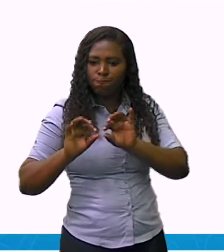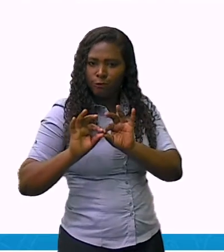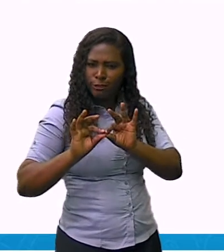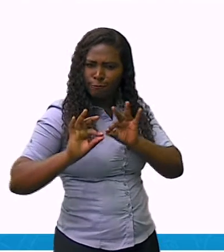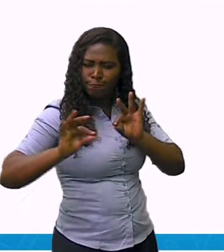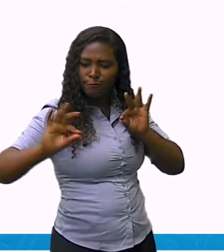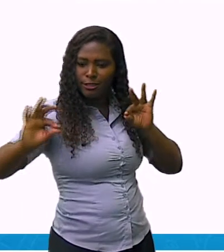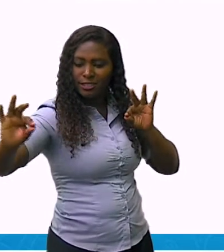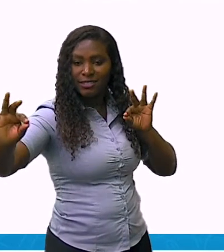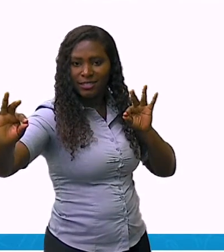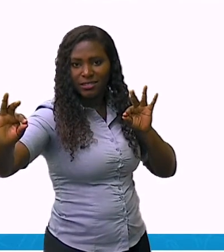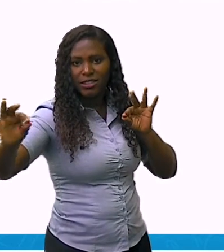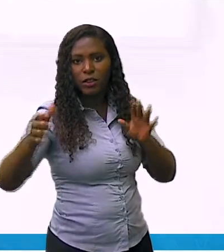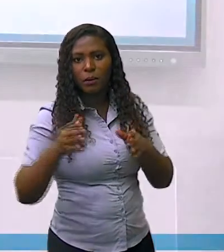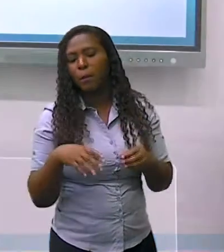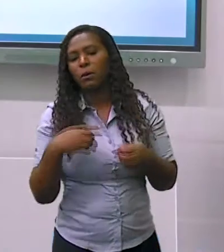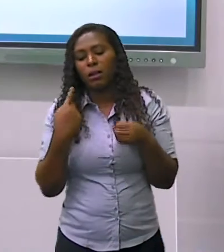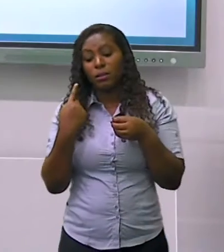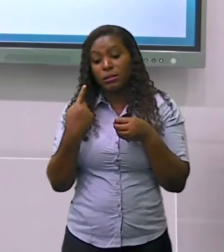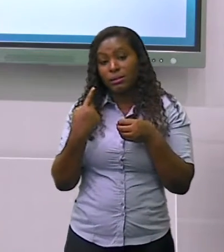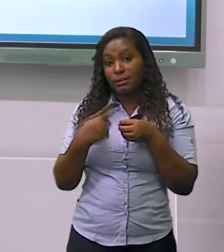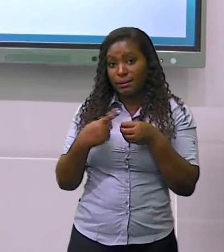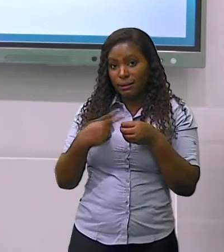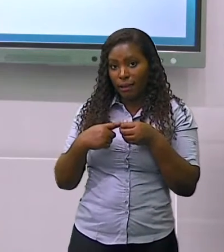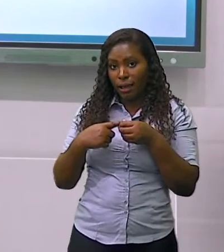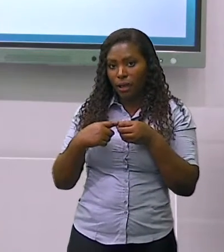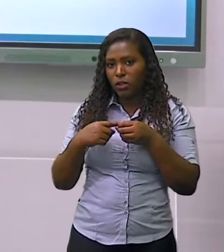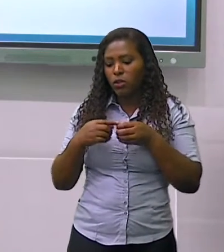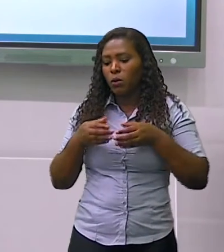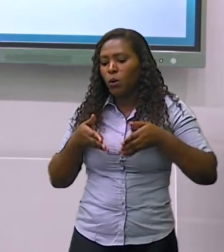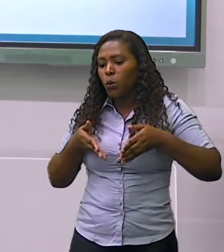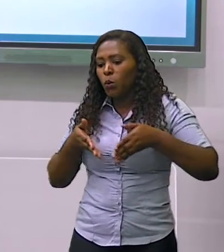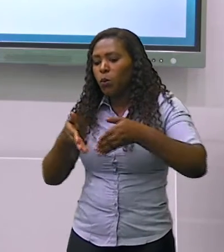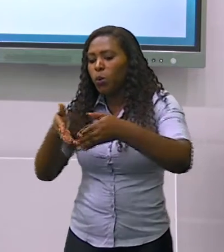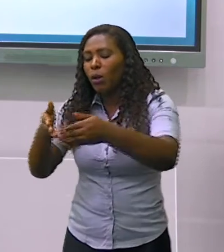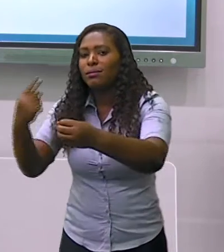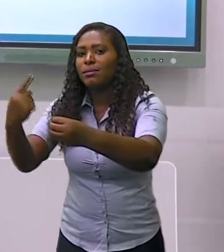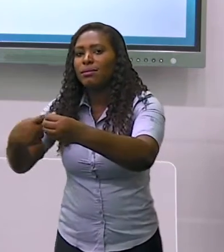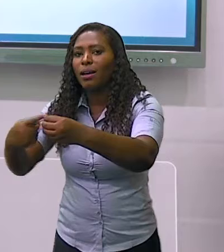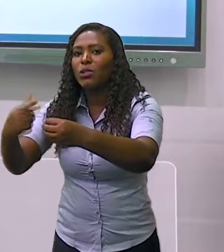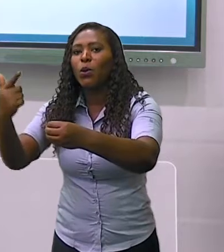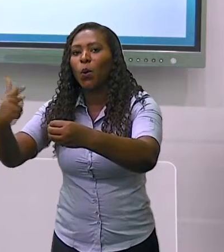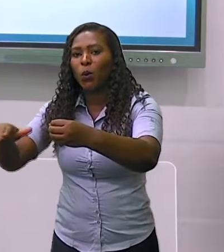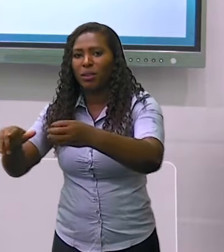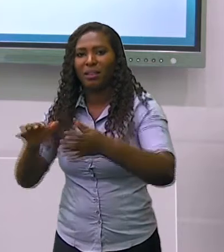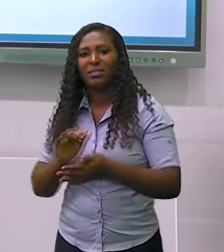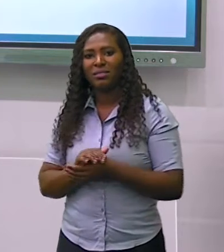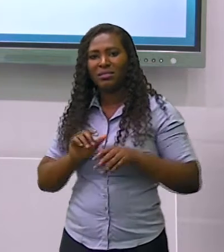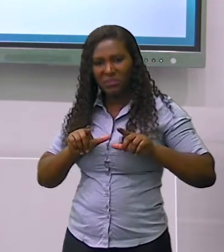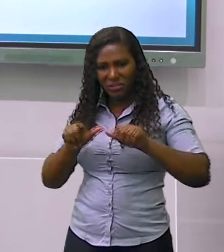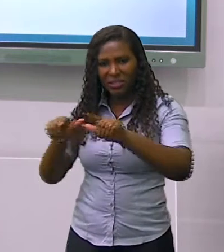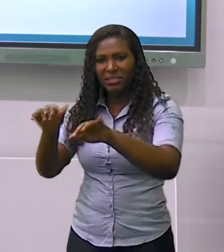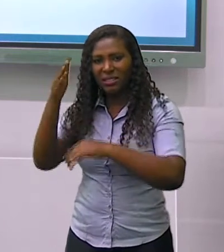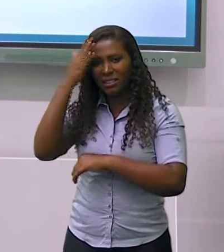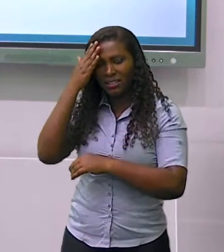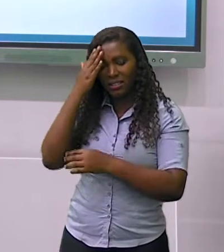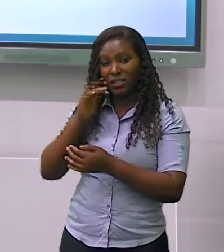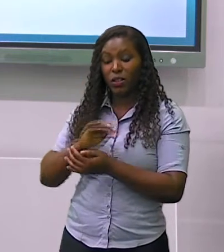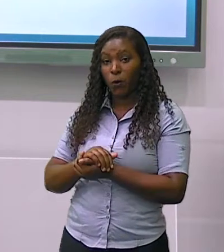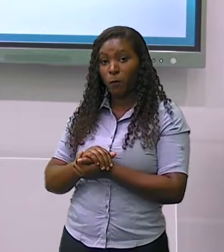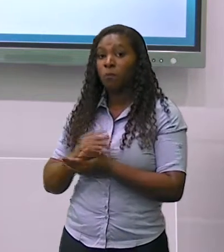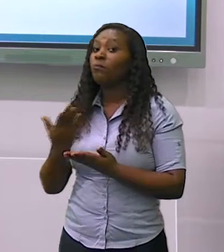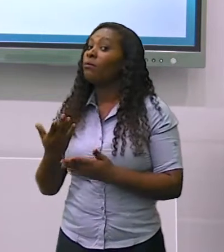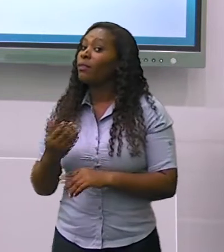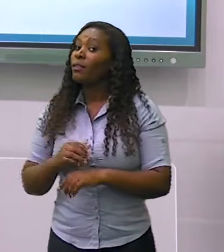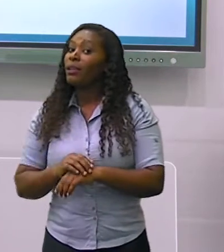do perímetro urbano, em diferentes cidades. Então, nós vamos considerar interurbanas entre